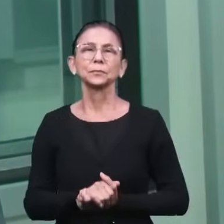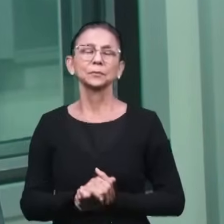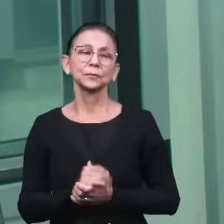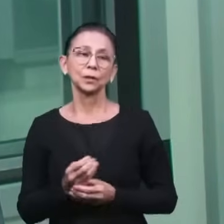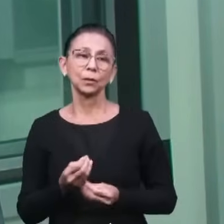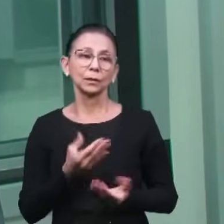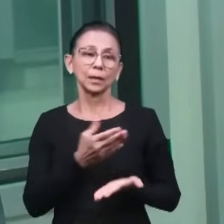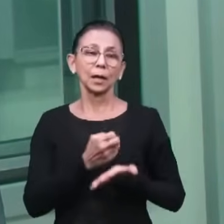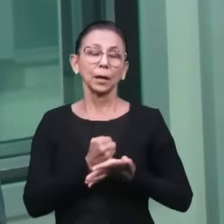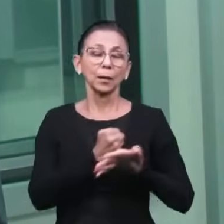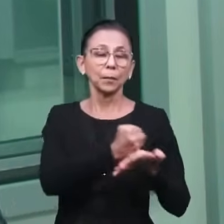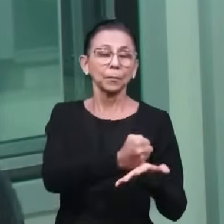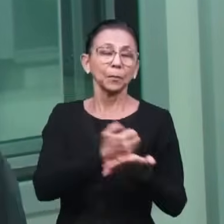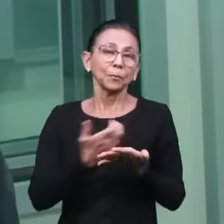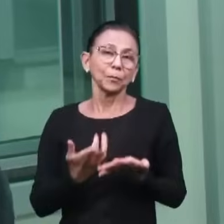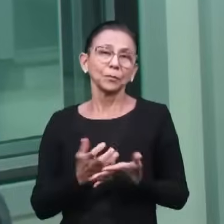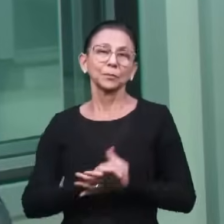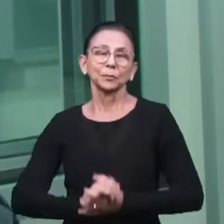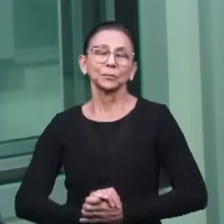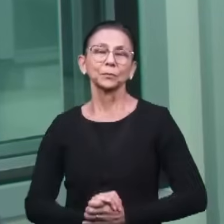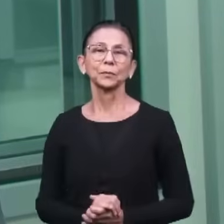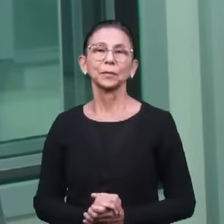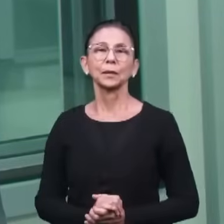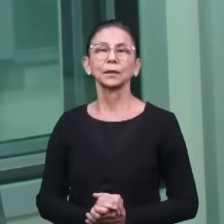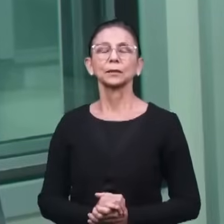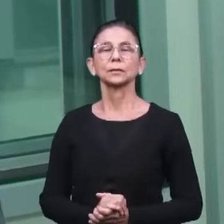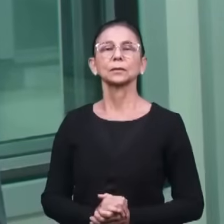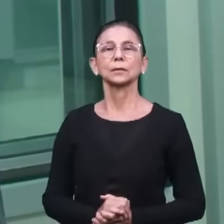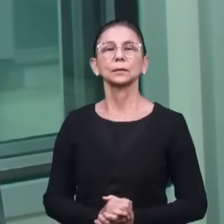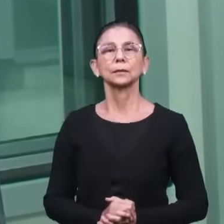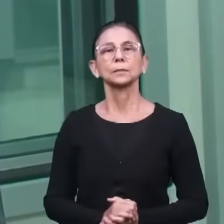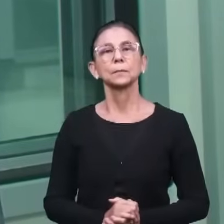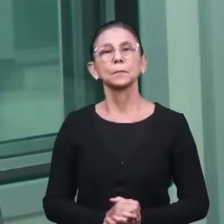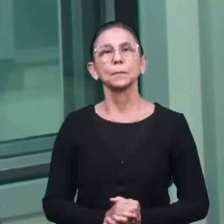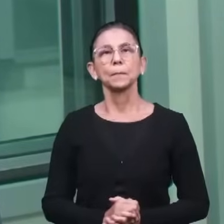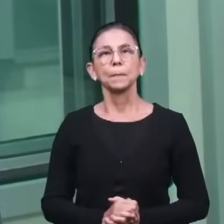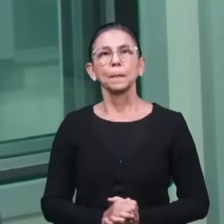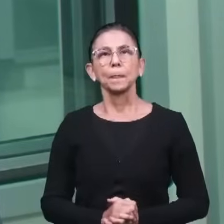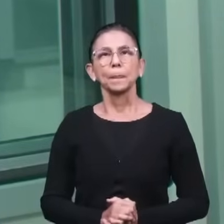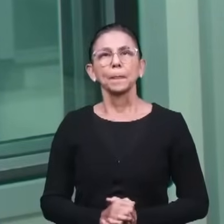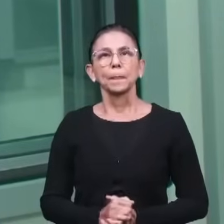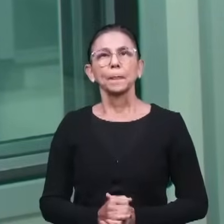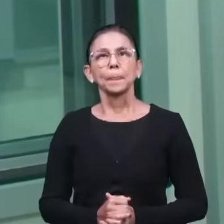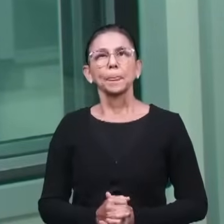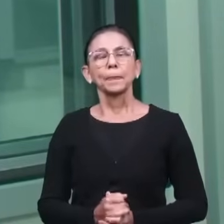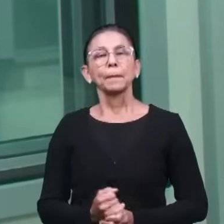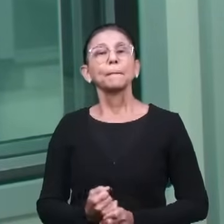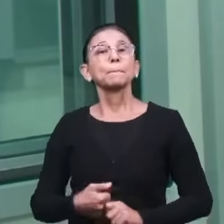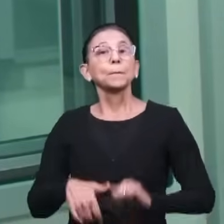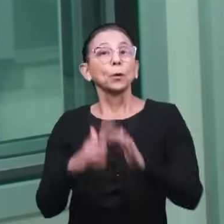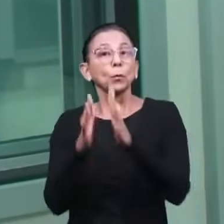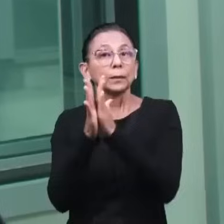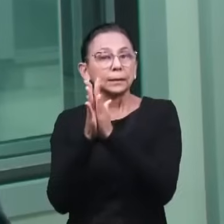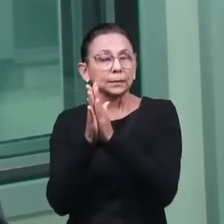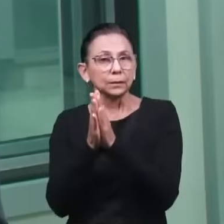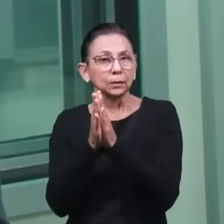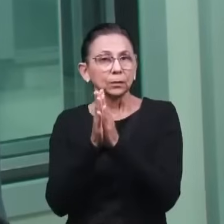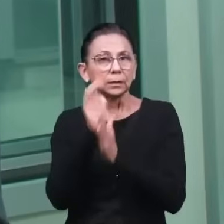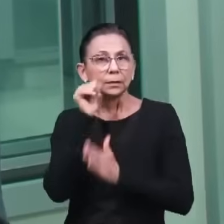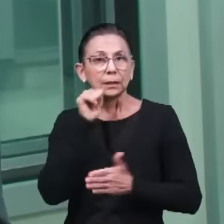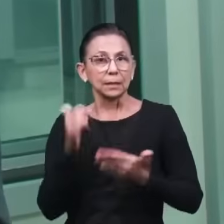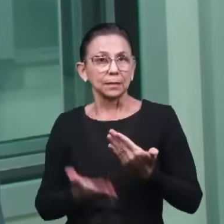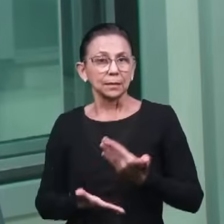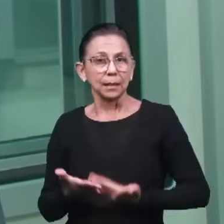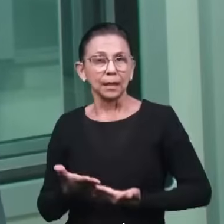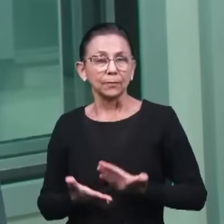né? As mensagens que nós estamos lançando, veio que elas tiveram, ou de orações que elas fizeram e o Senhor deu ao